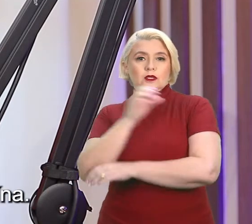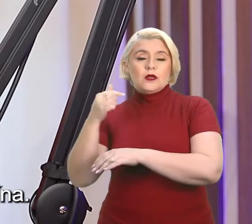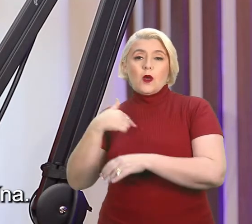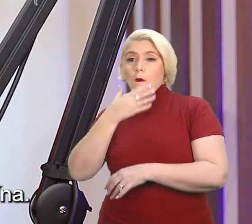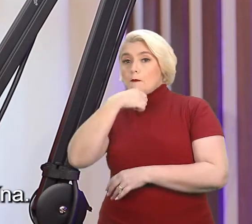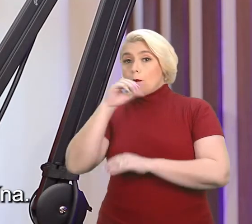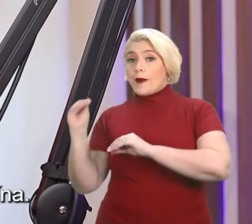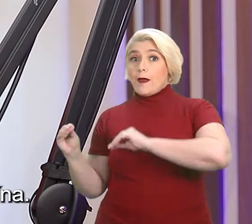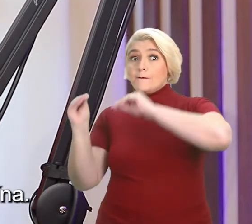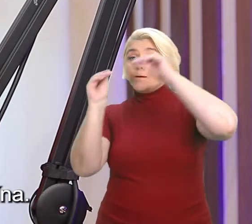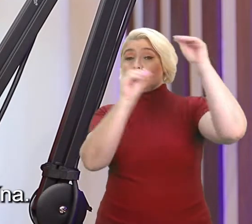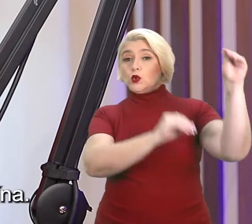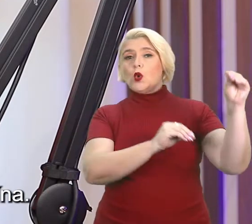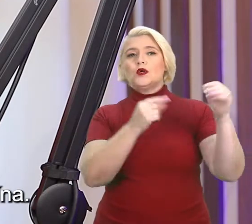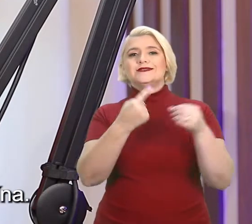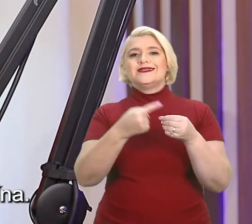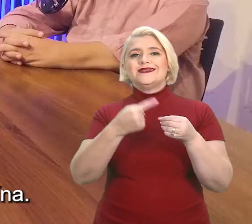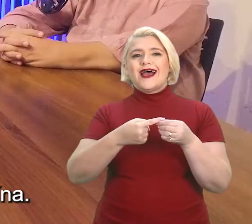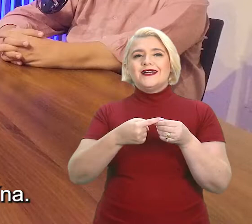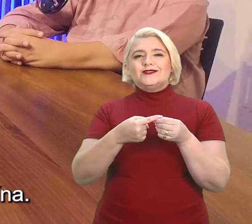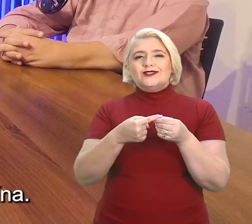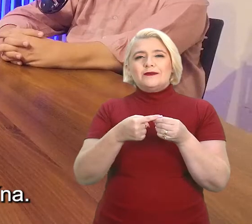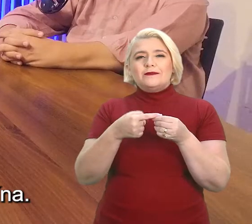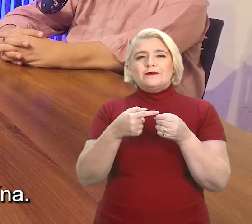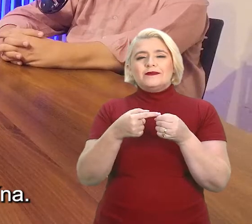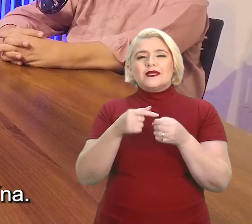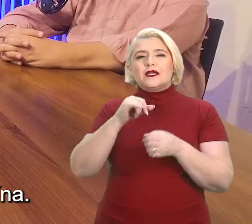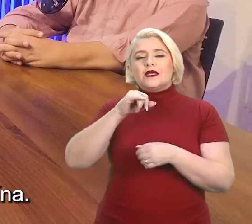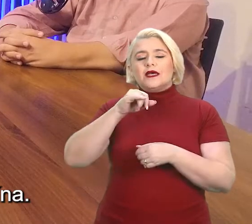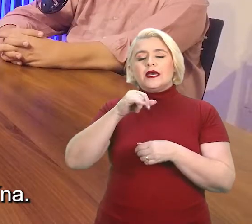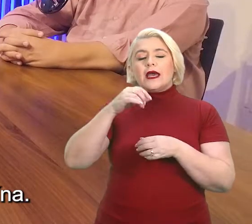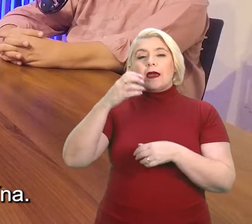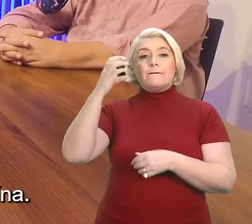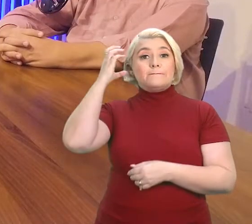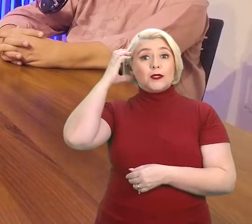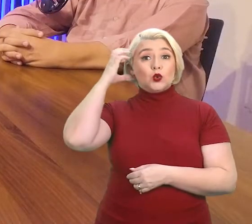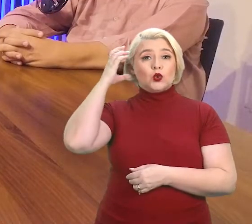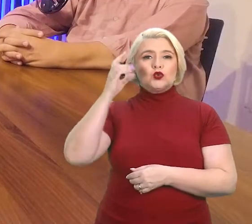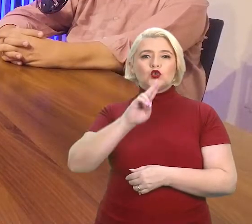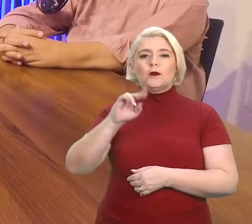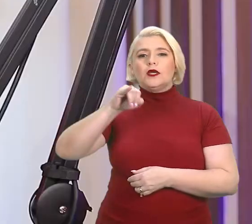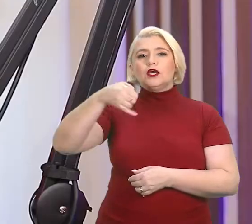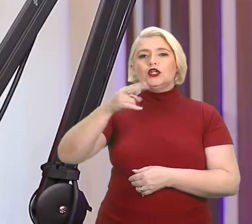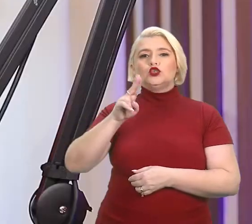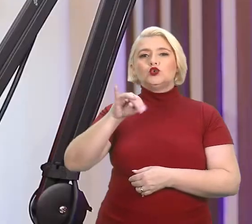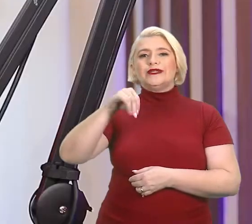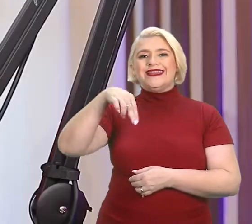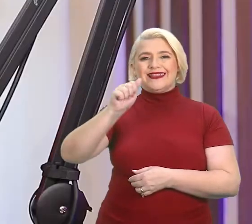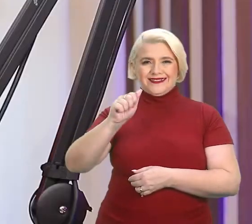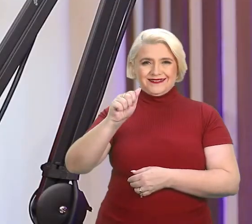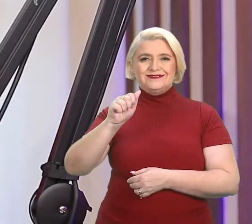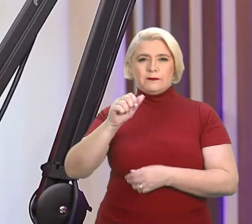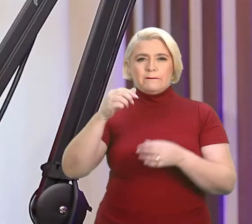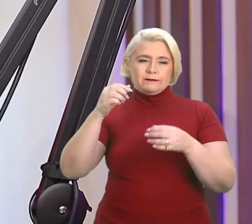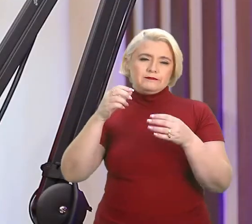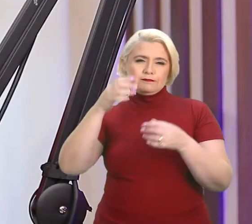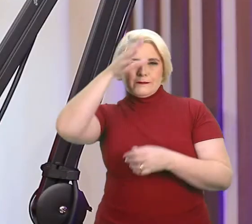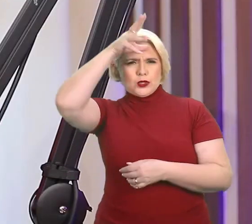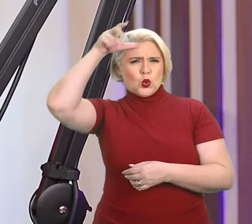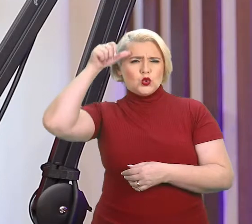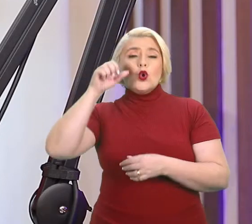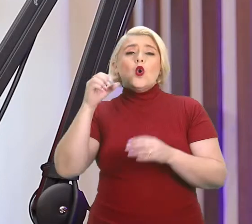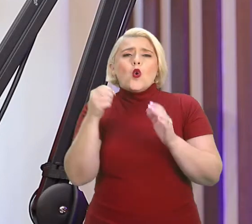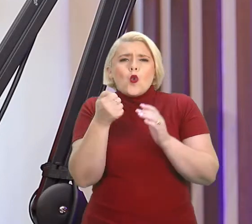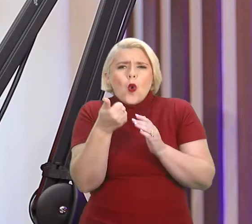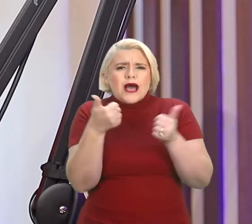Goiânia para o interior do Mato Grosso. Vocês foram para a cidade de Juína, quase lá, chegando em